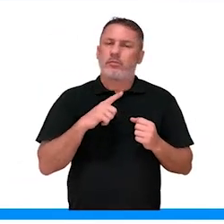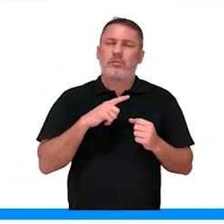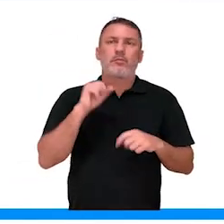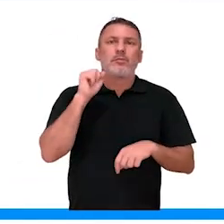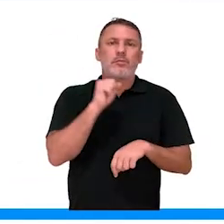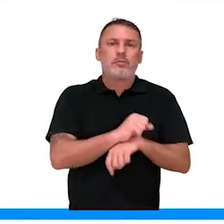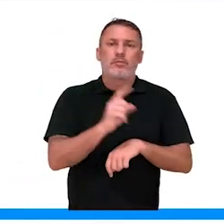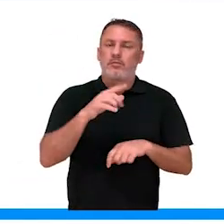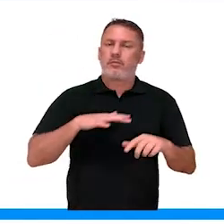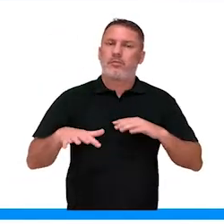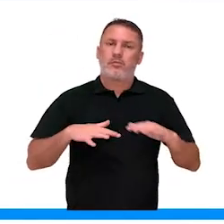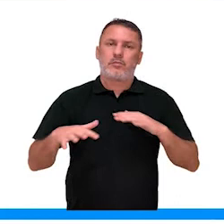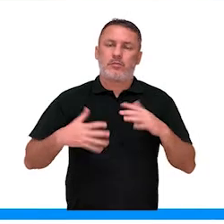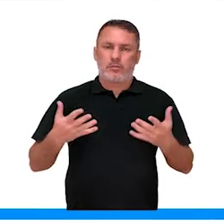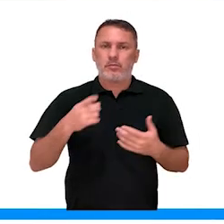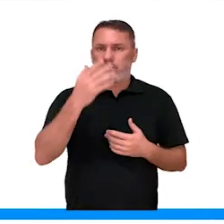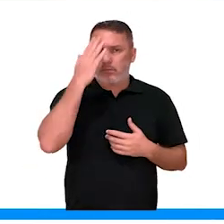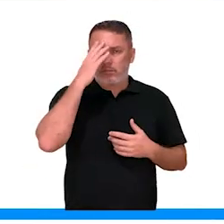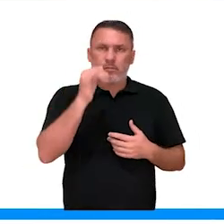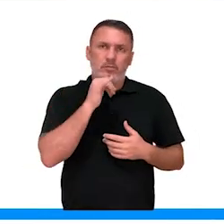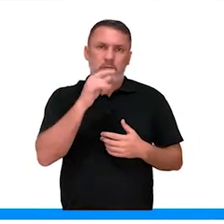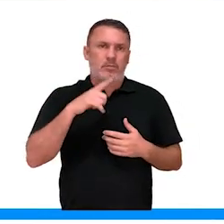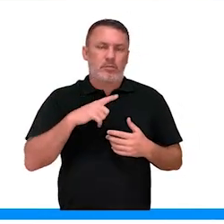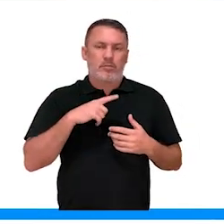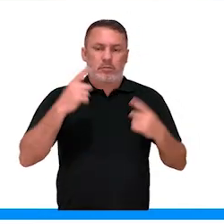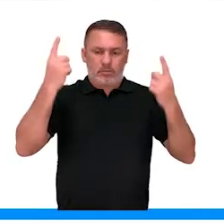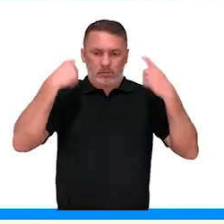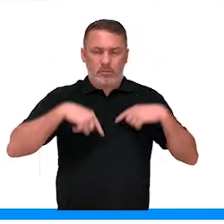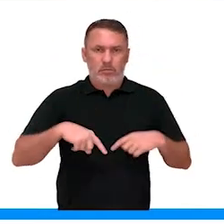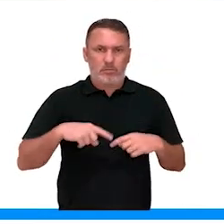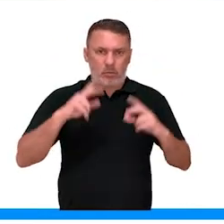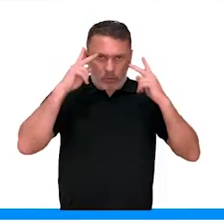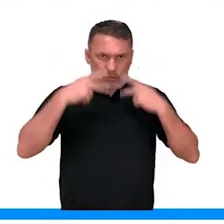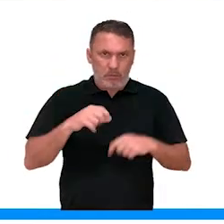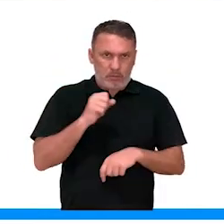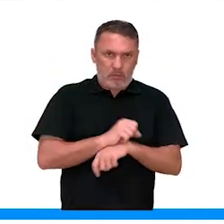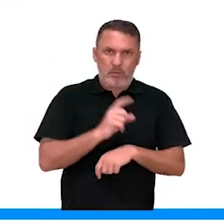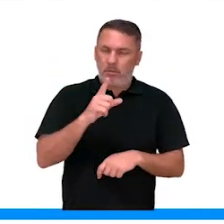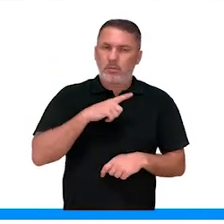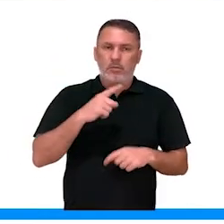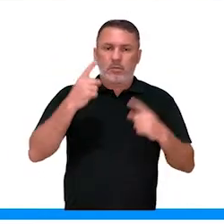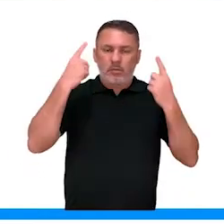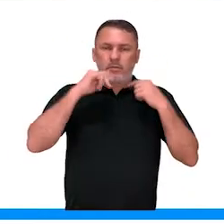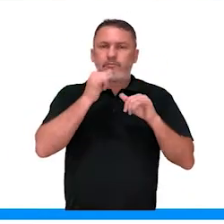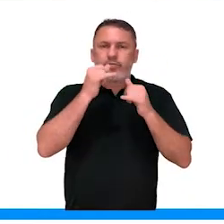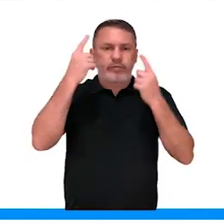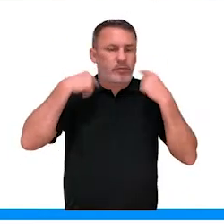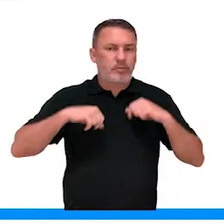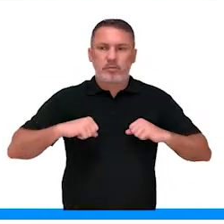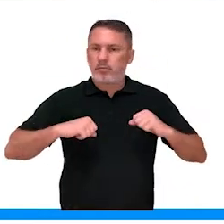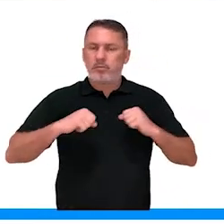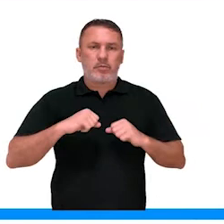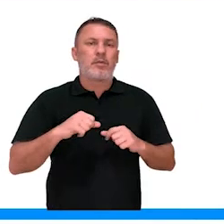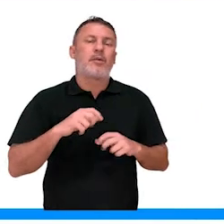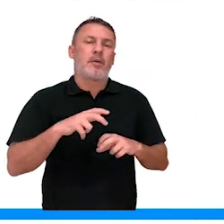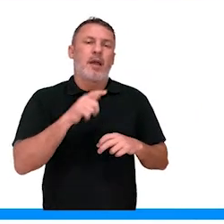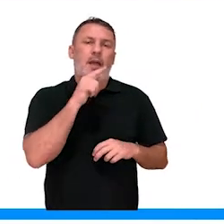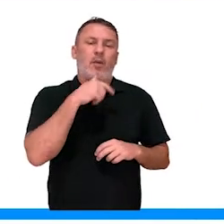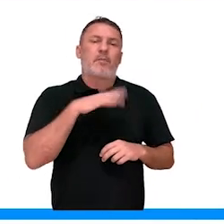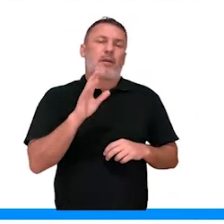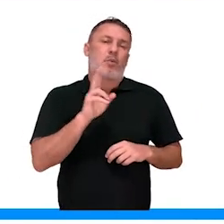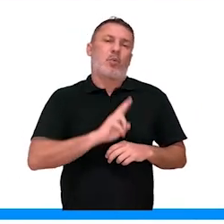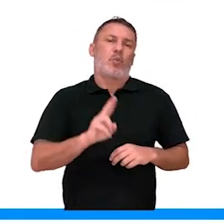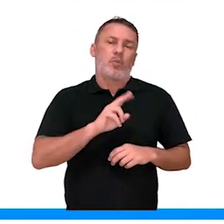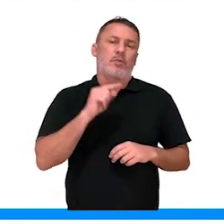constante atividade. A gente realiza processos o tempo inteiro. Então, a quantidade de água presente no nosso